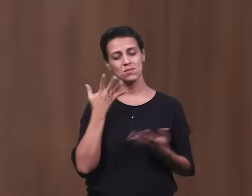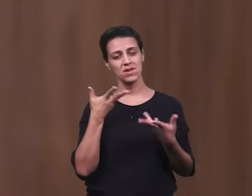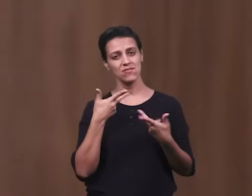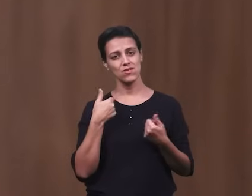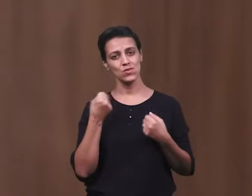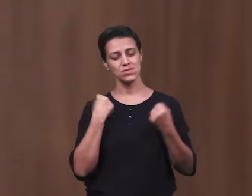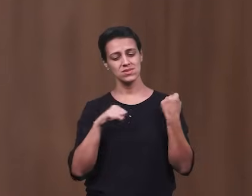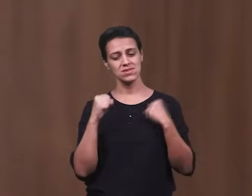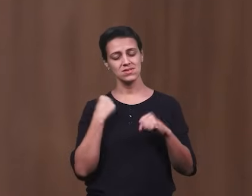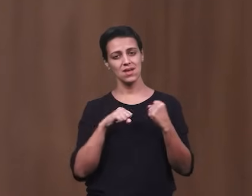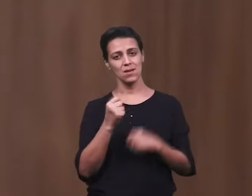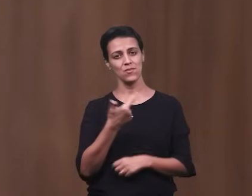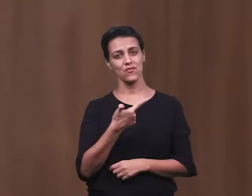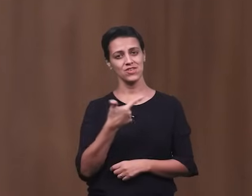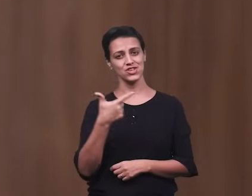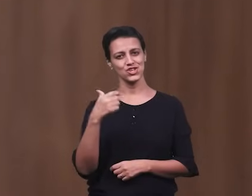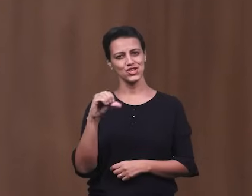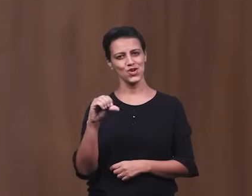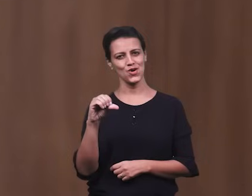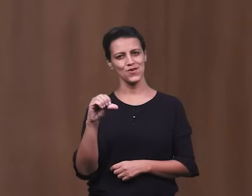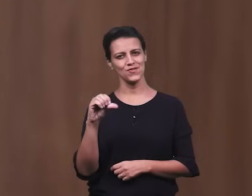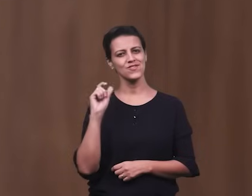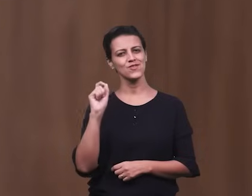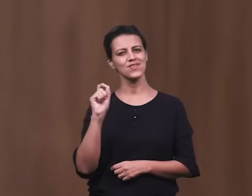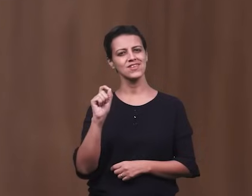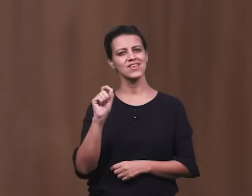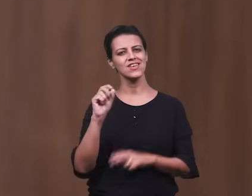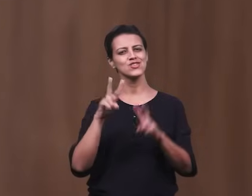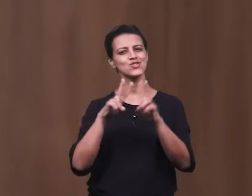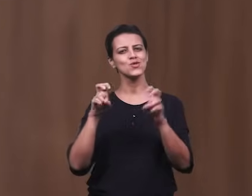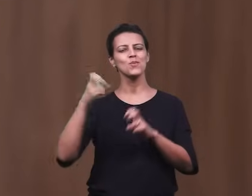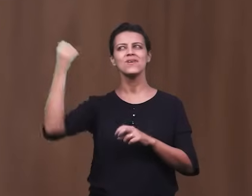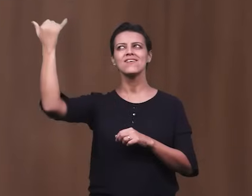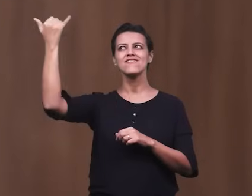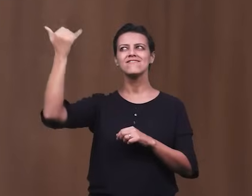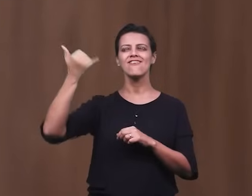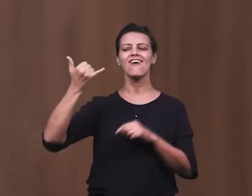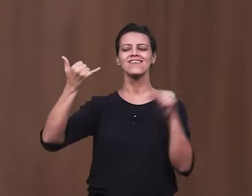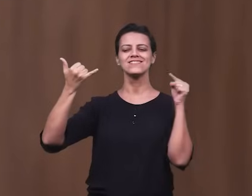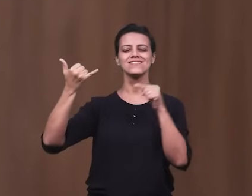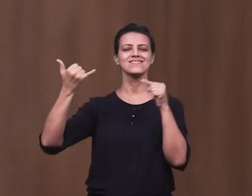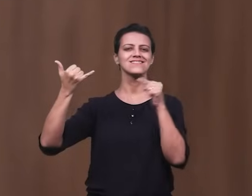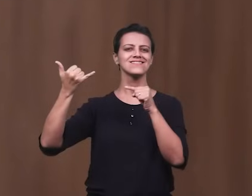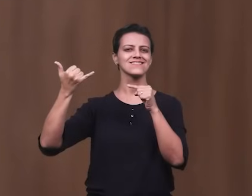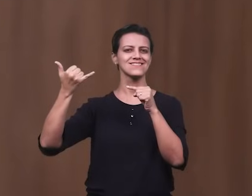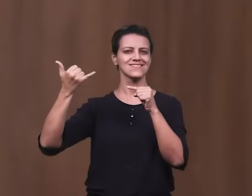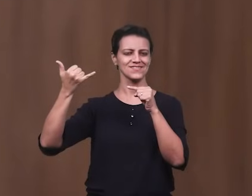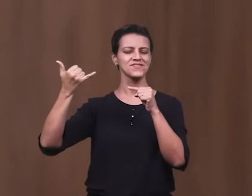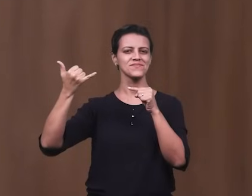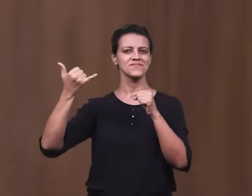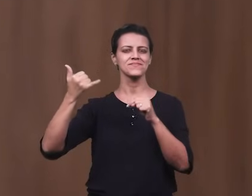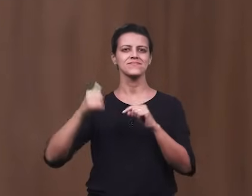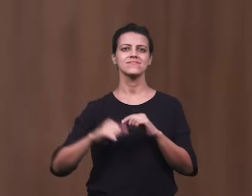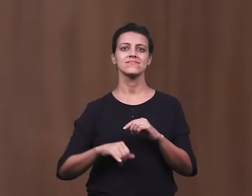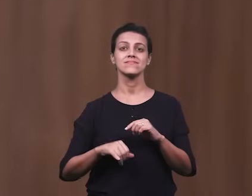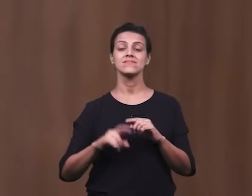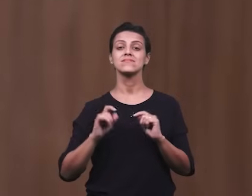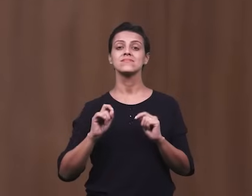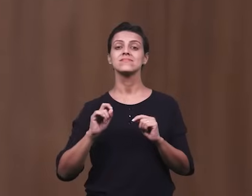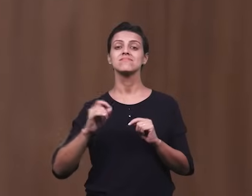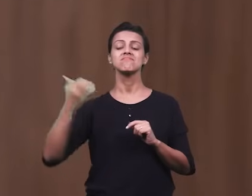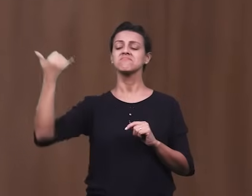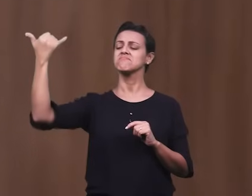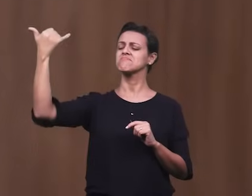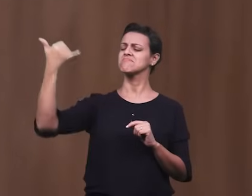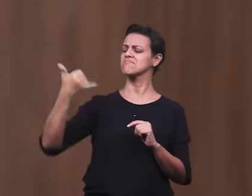Salmo 29, que vai falar da voz do Senhor. Então, o texto, né, ele vai dizer para nós o seguinte: a voz